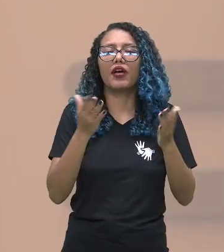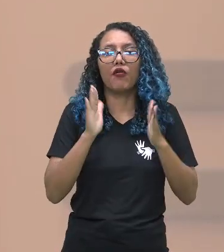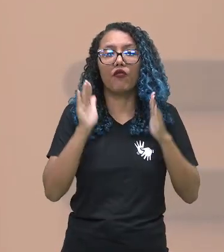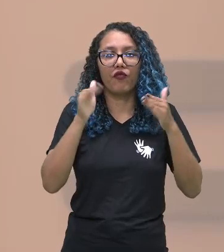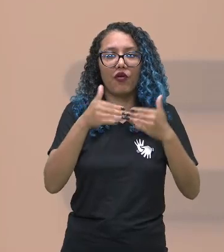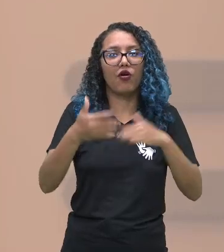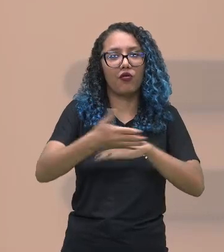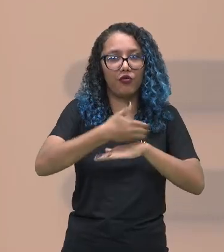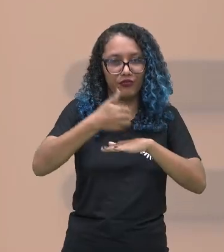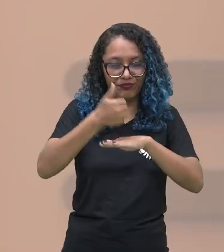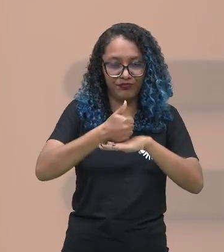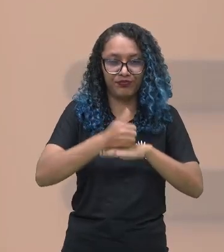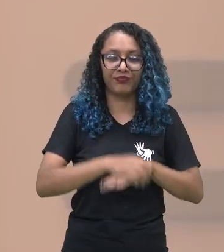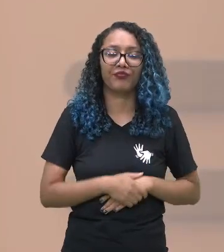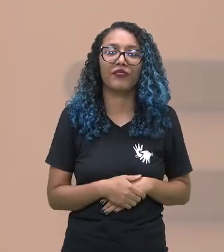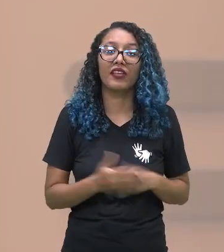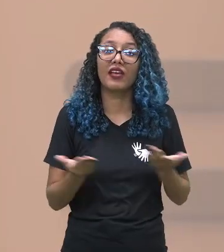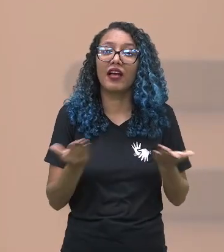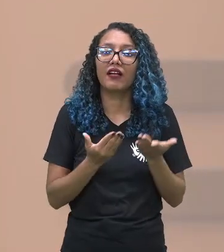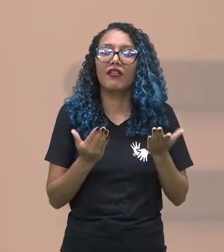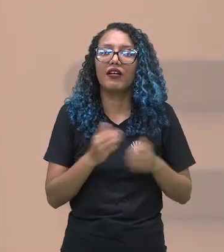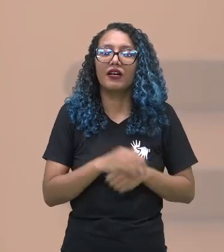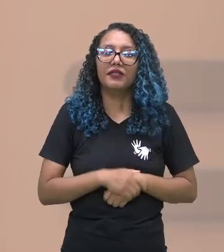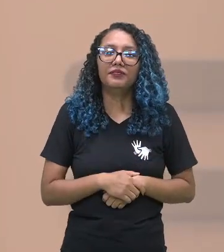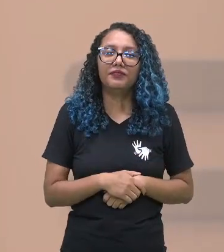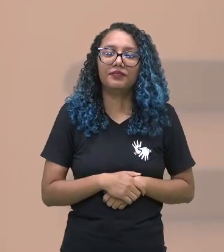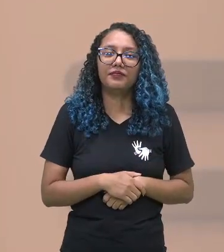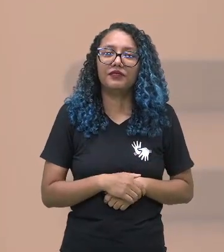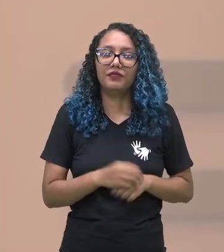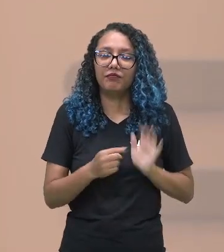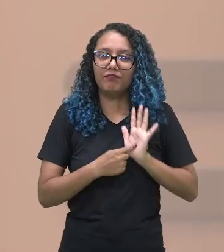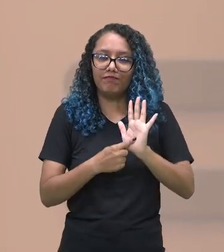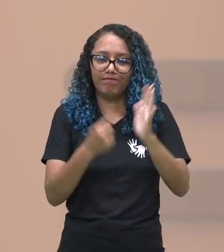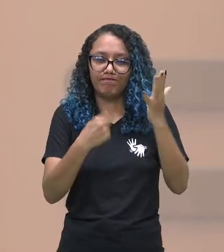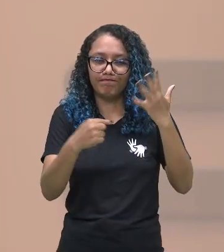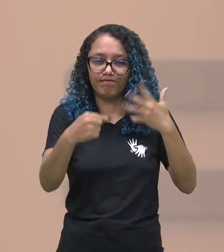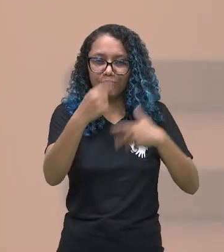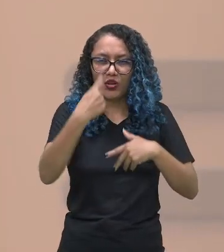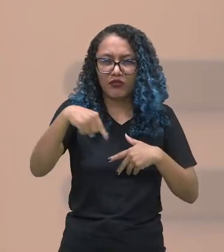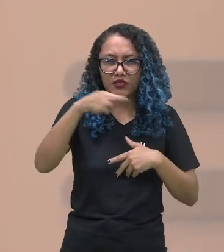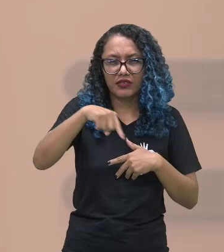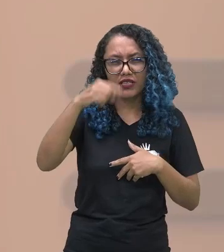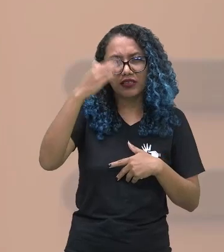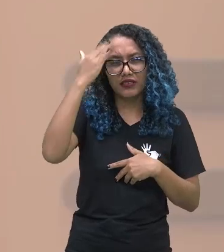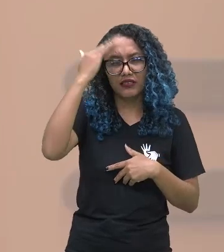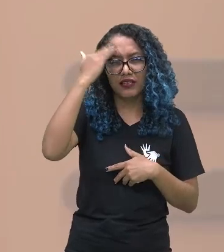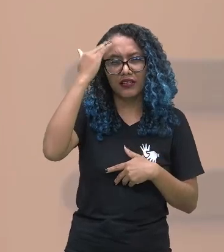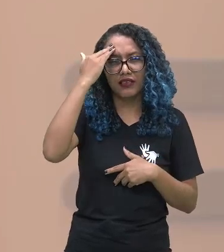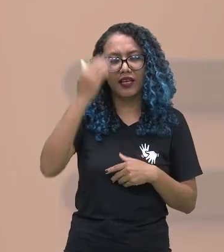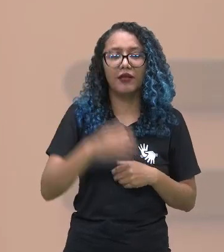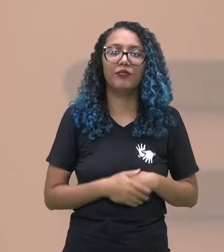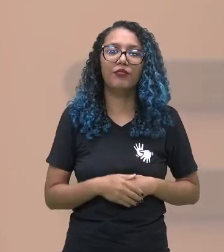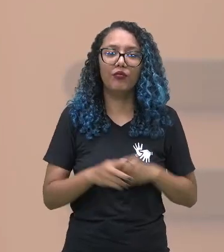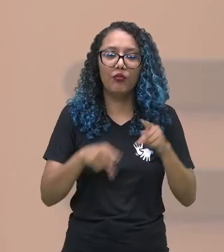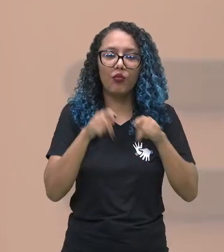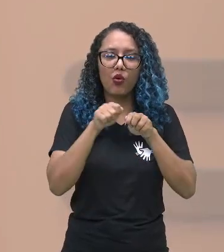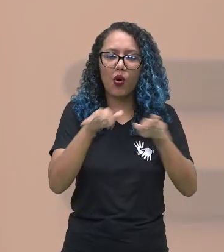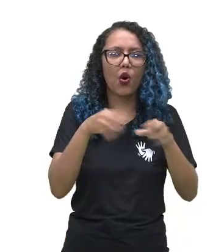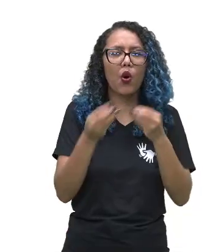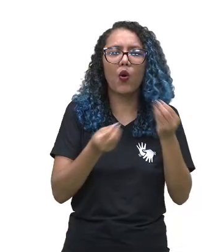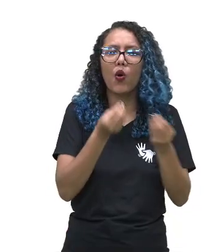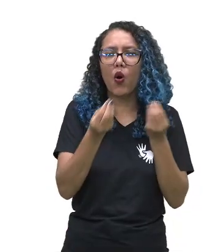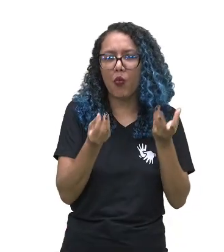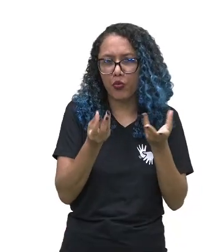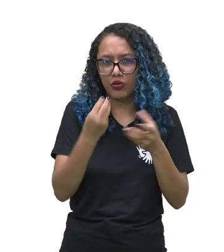alguns pontos para você refletir e entender como que esse povoamento vai acontecer na concepção do